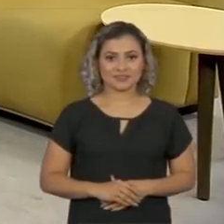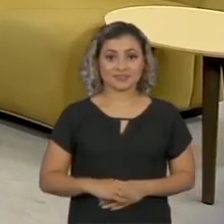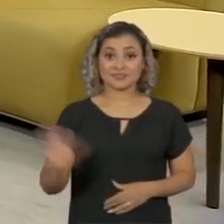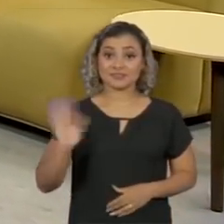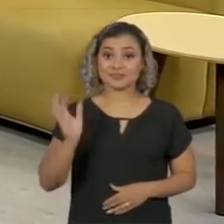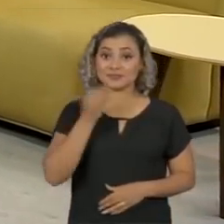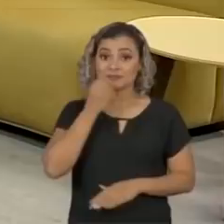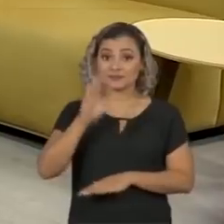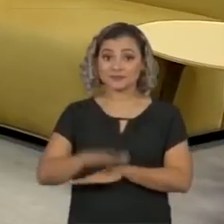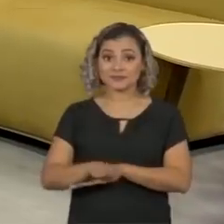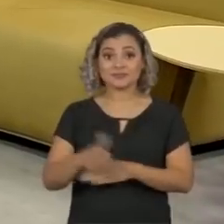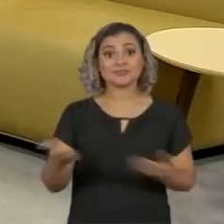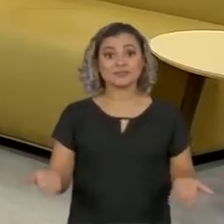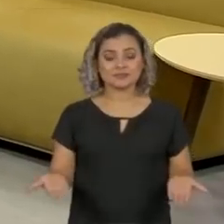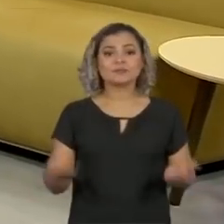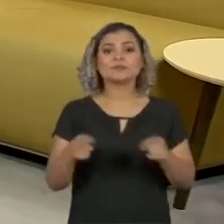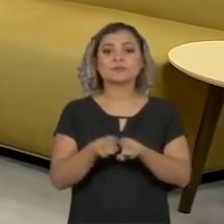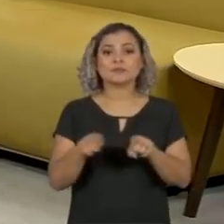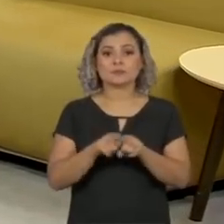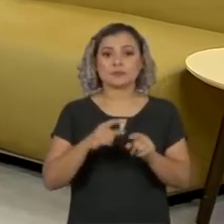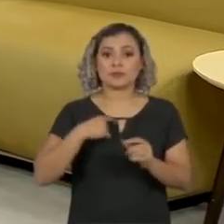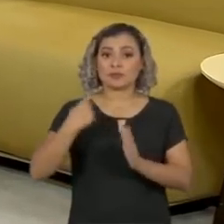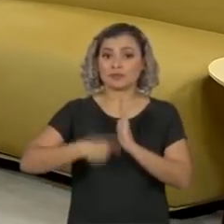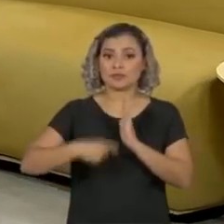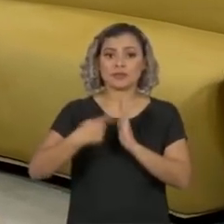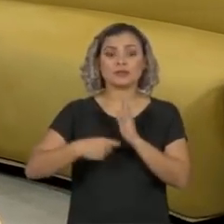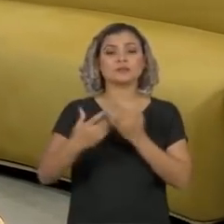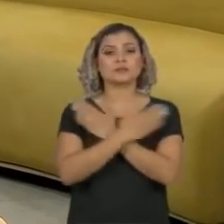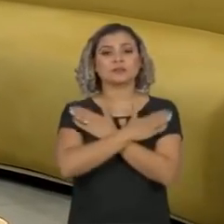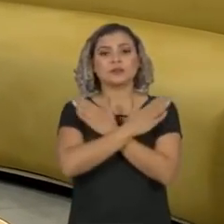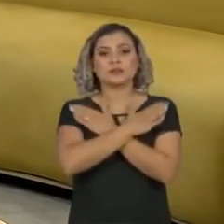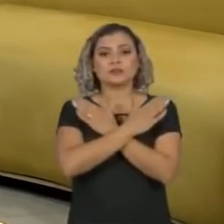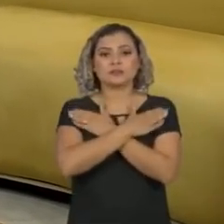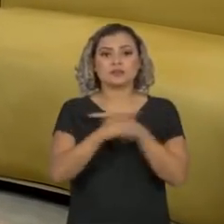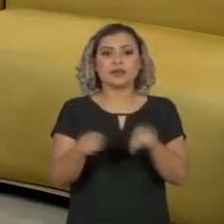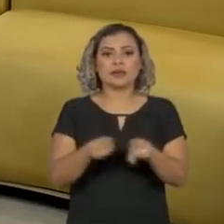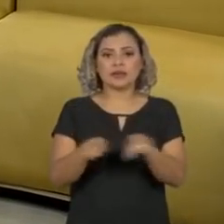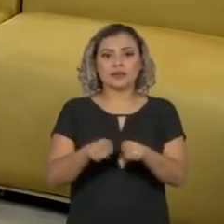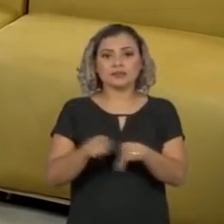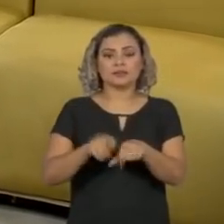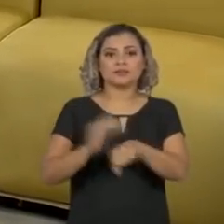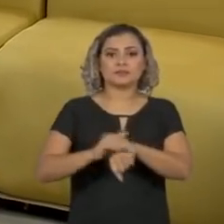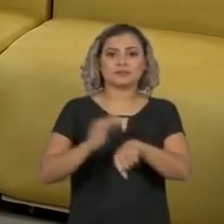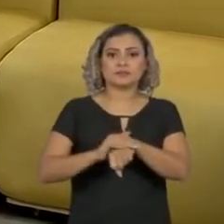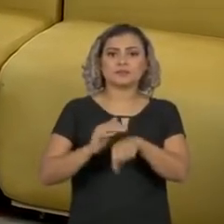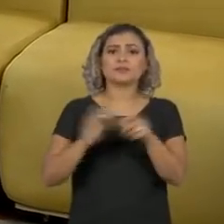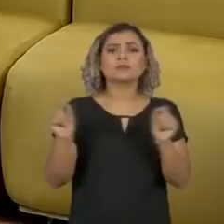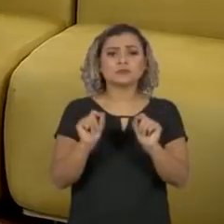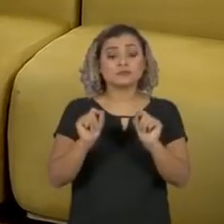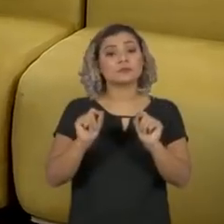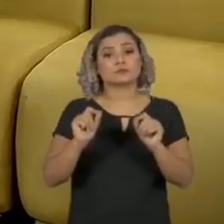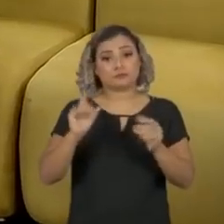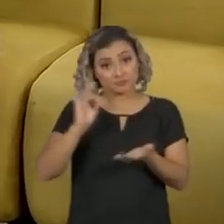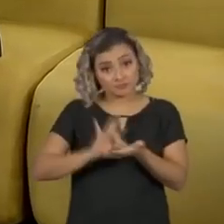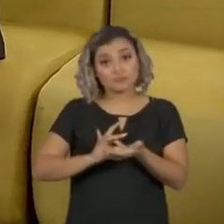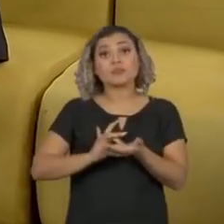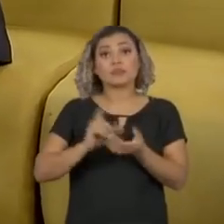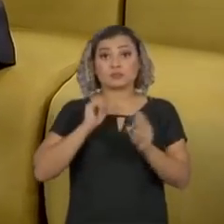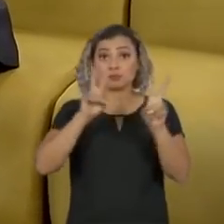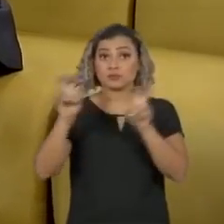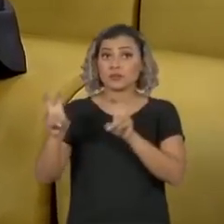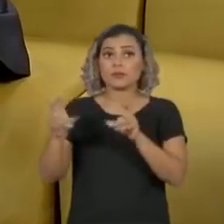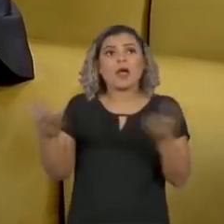Olá, boa tarde. Boa tarde. A taxa de desemprego no país atinge o menor índice em 3 anos, mas a informalidade